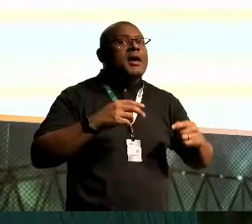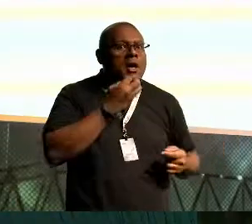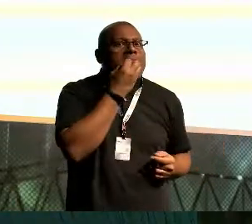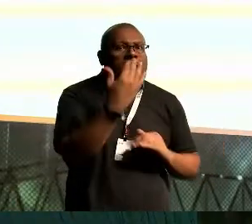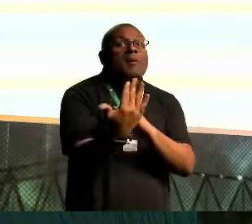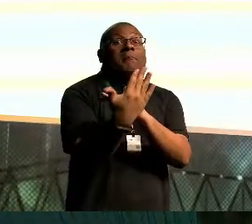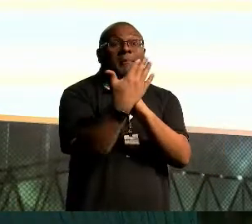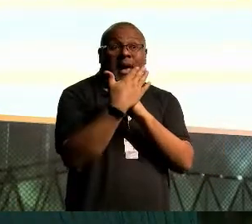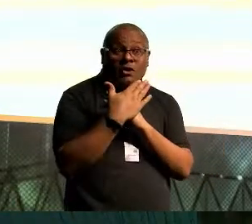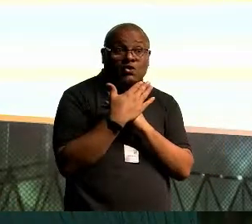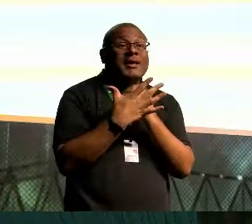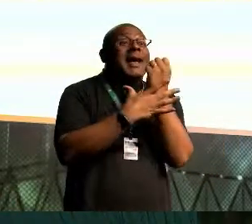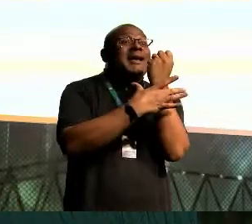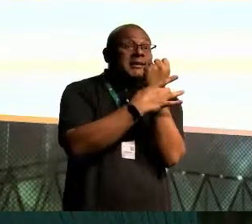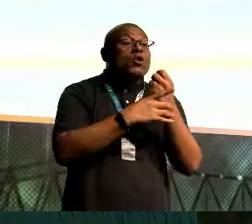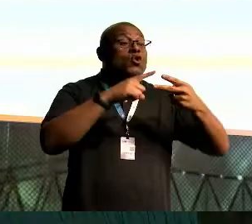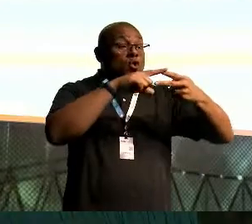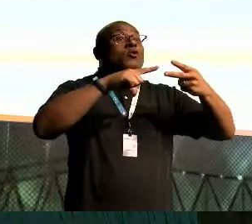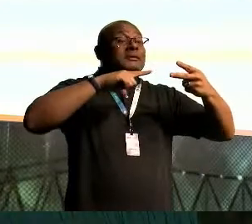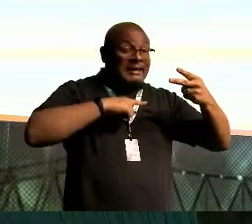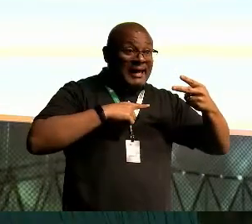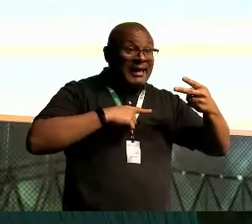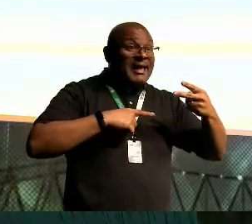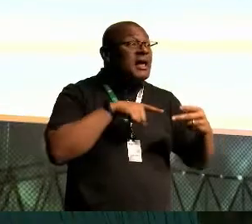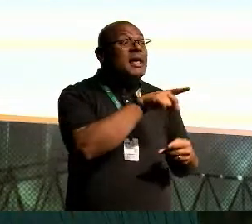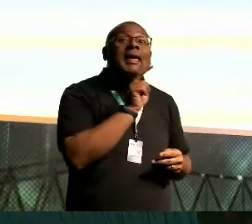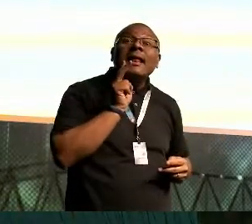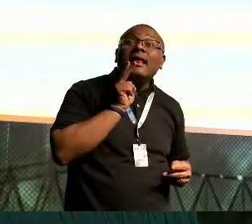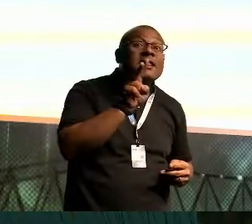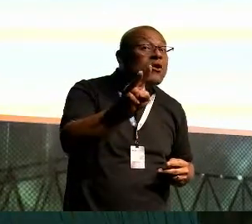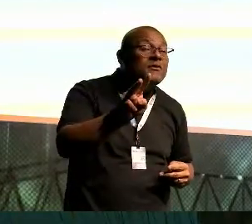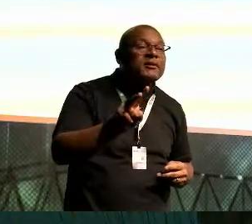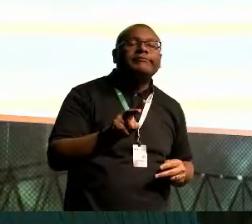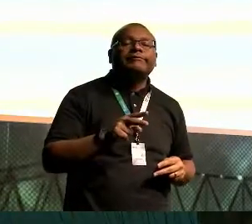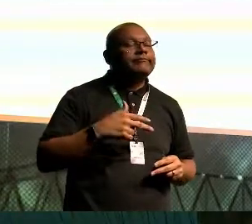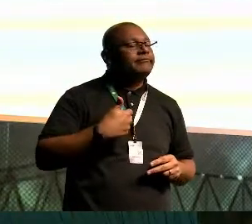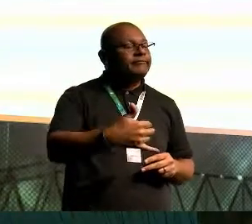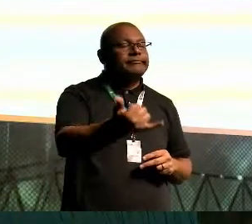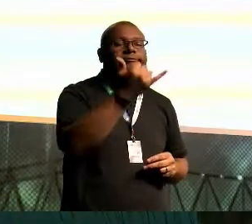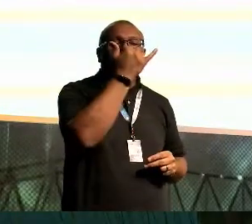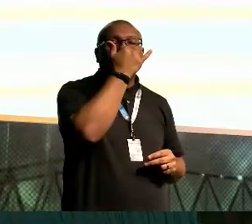fazer isso. Se ele não vê isso, né, vai